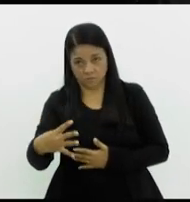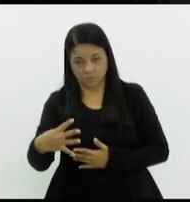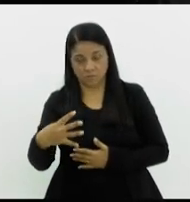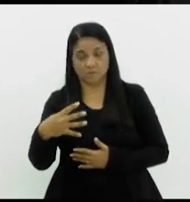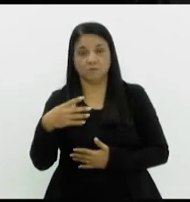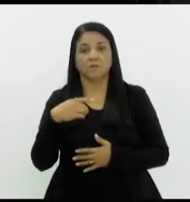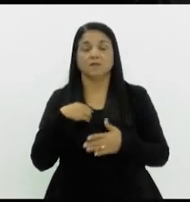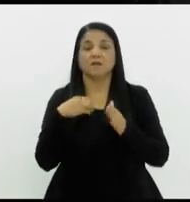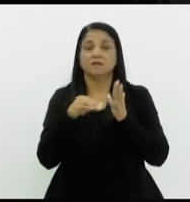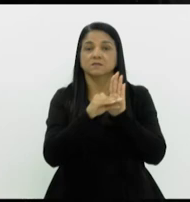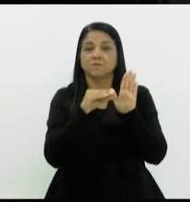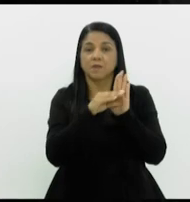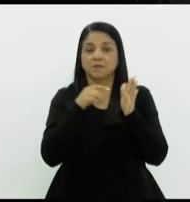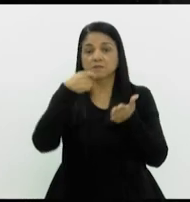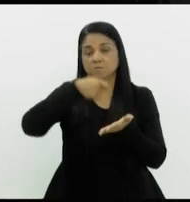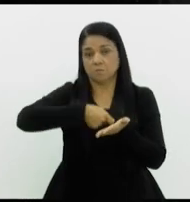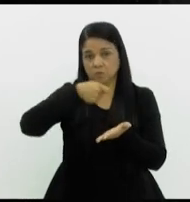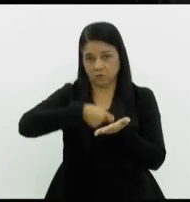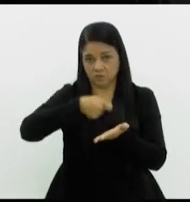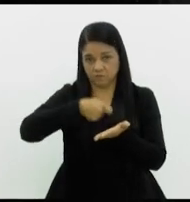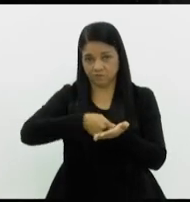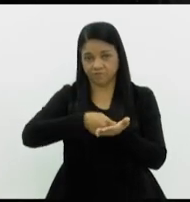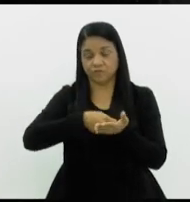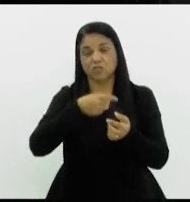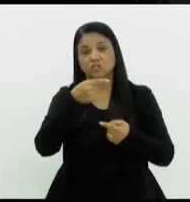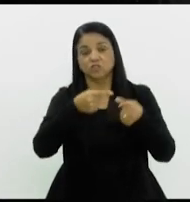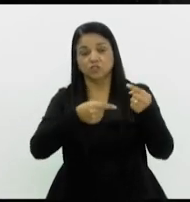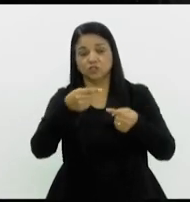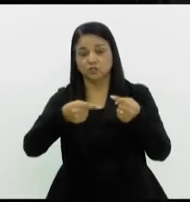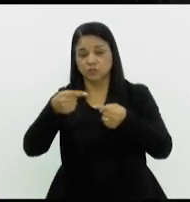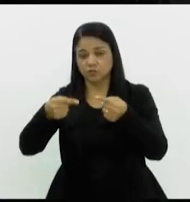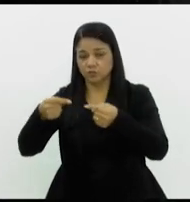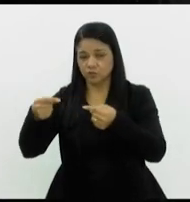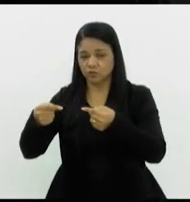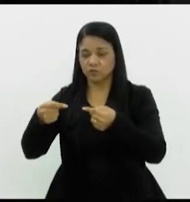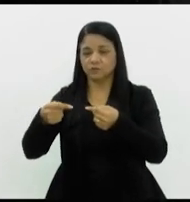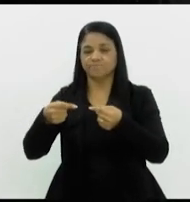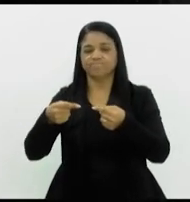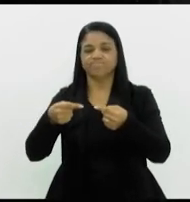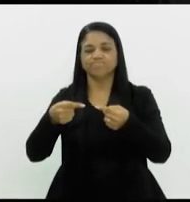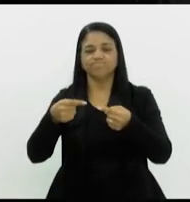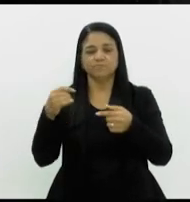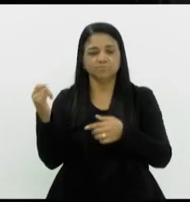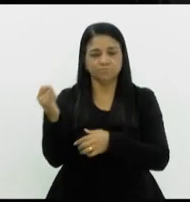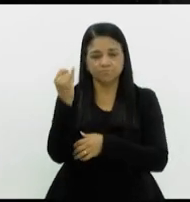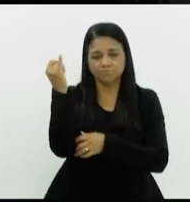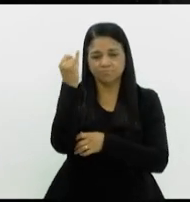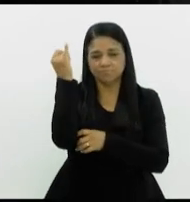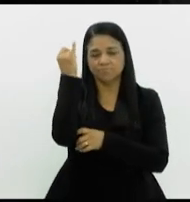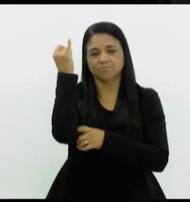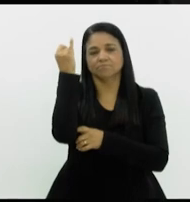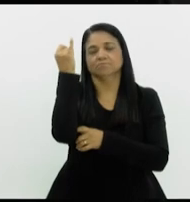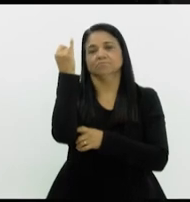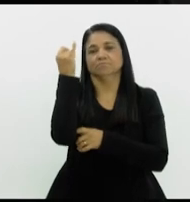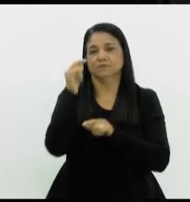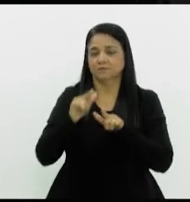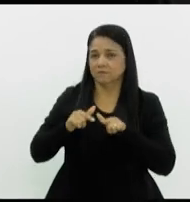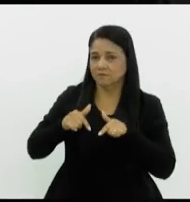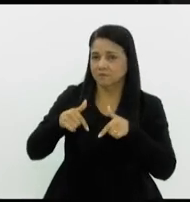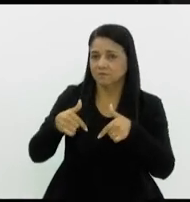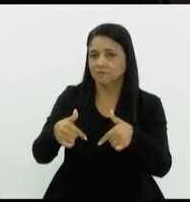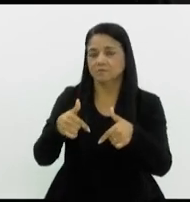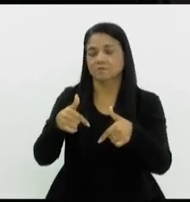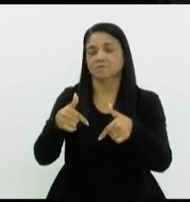E estamos discutindo esse tema que é de extrema importância para a nossa atuação